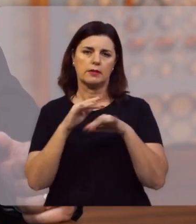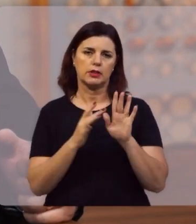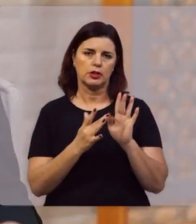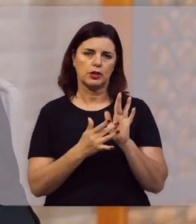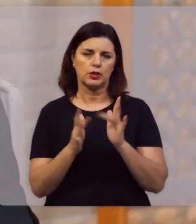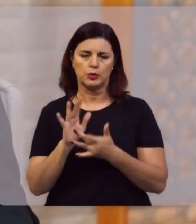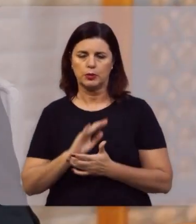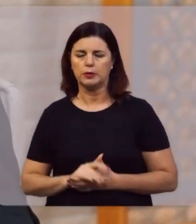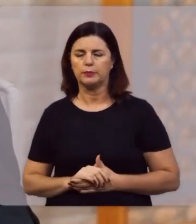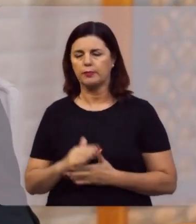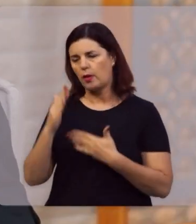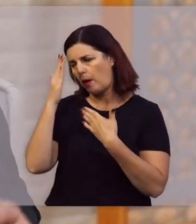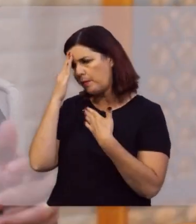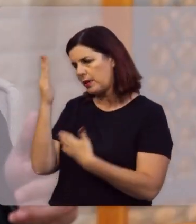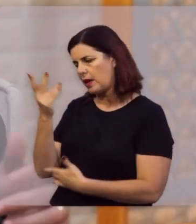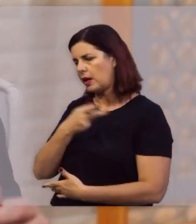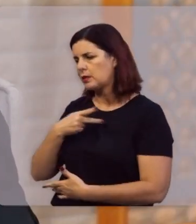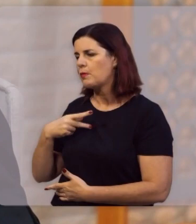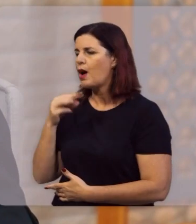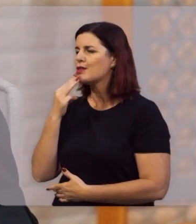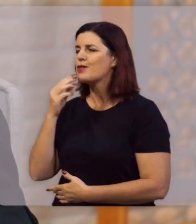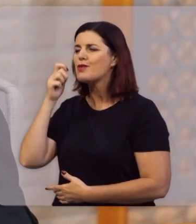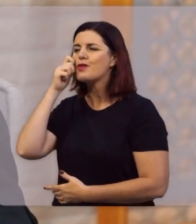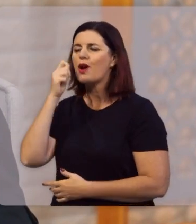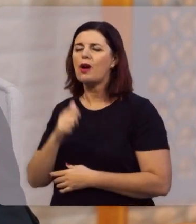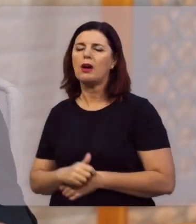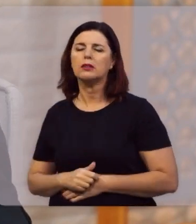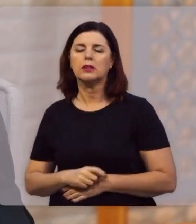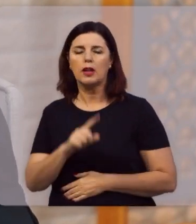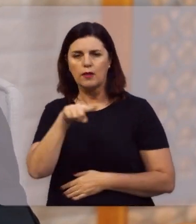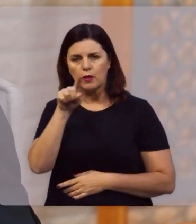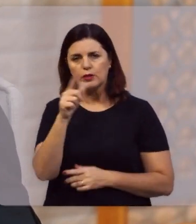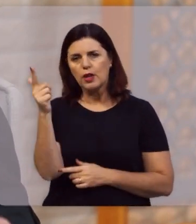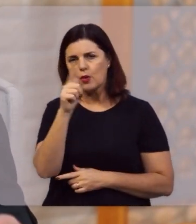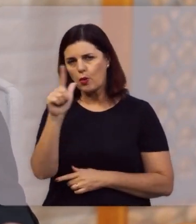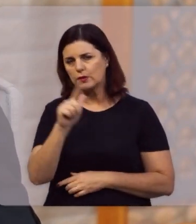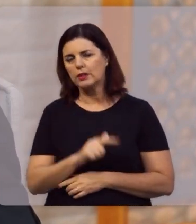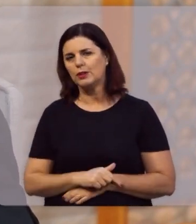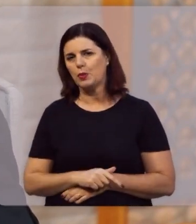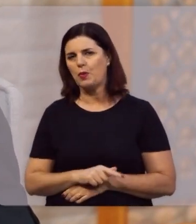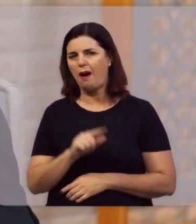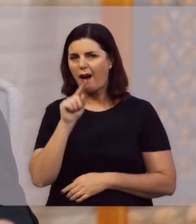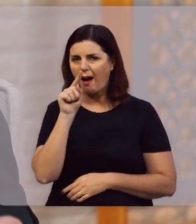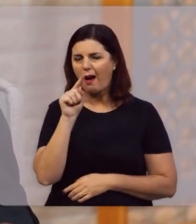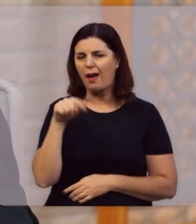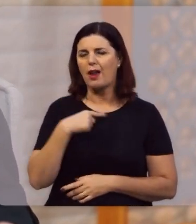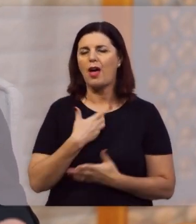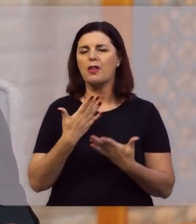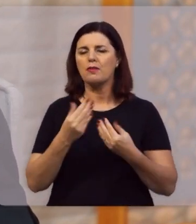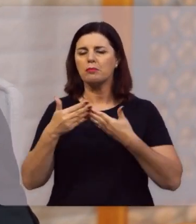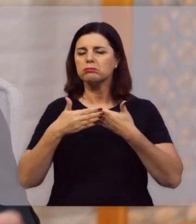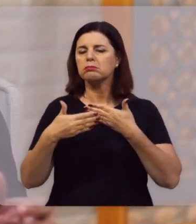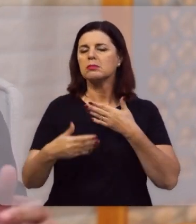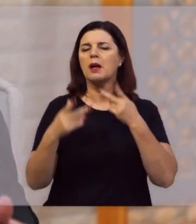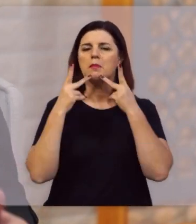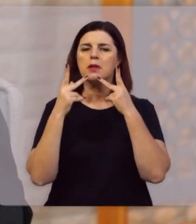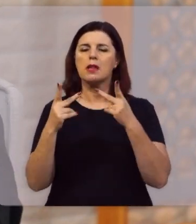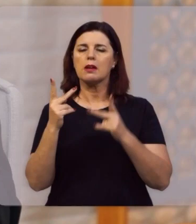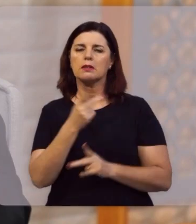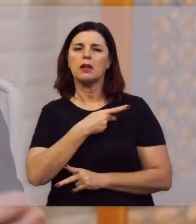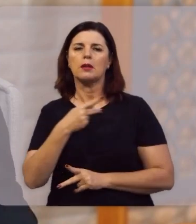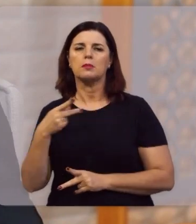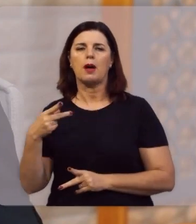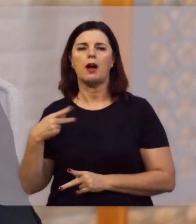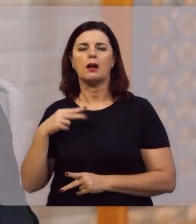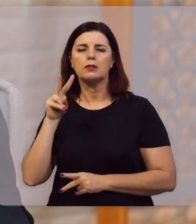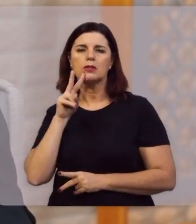muito obrigado Reverendo Rocha pela sua participação e você continua por aí porque daqui a pouquinho nós ouviremos a mensagem da parte de Deus